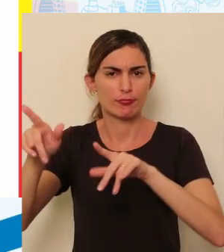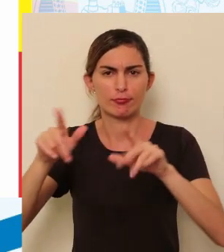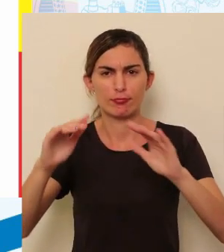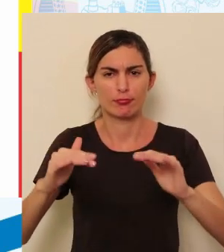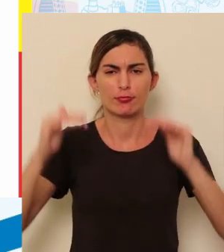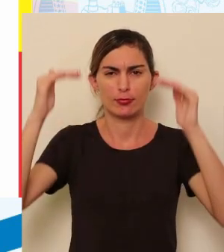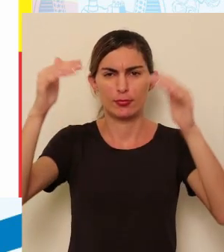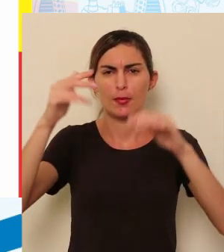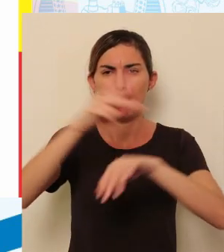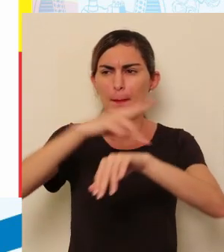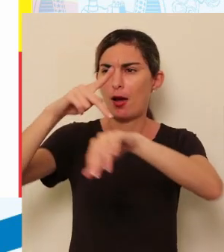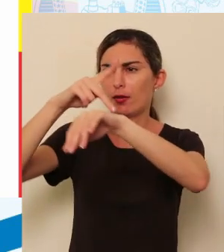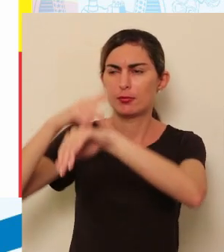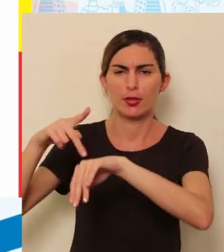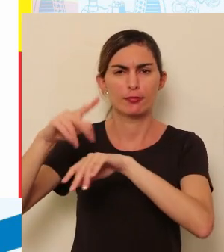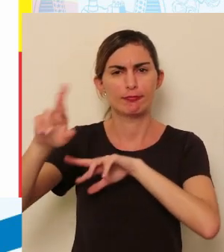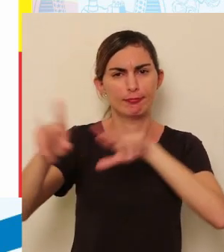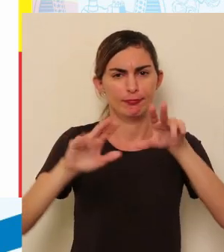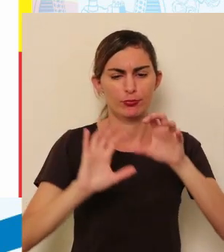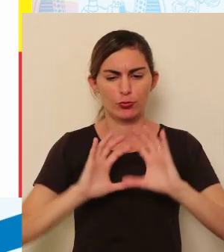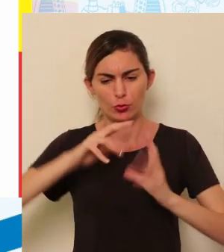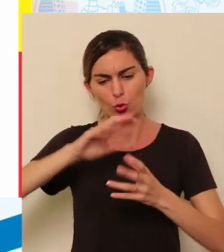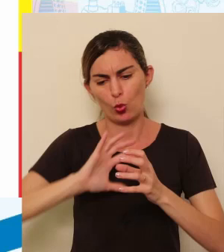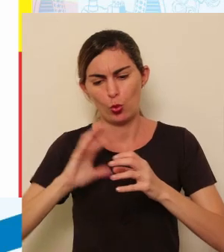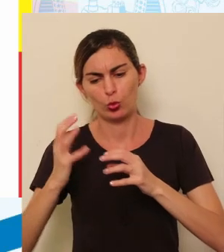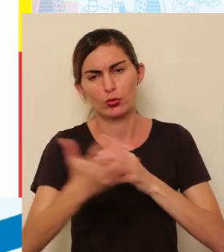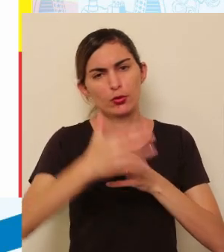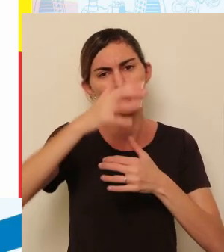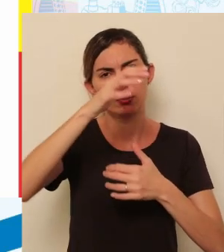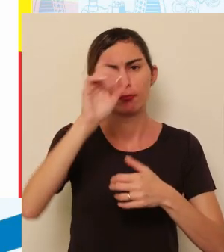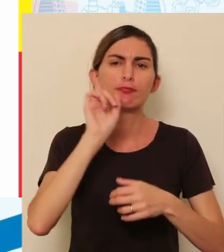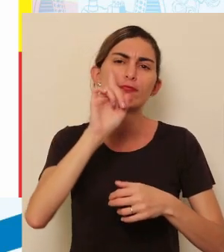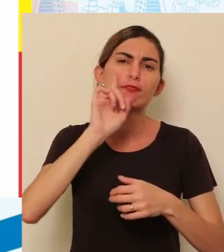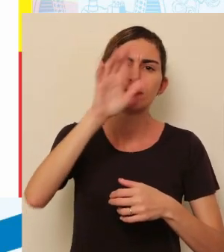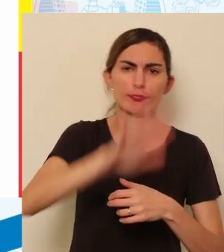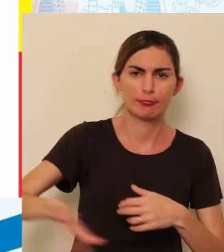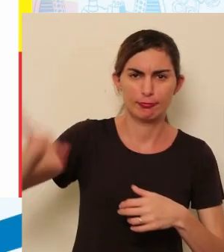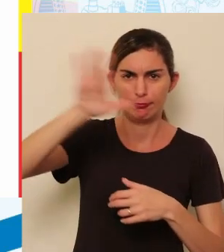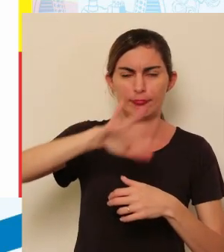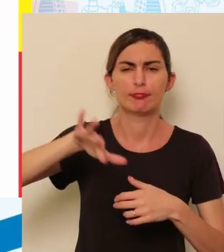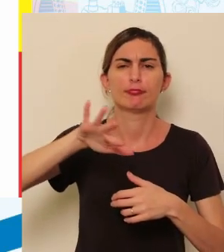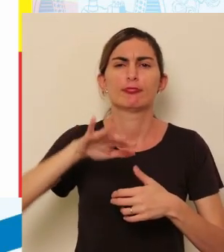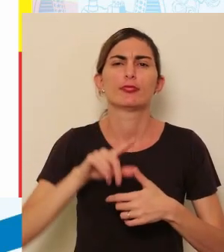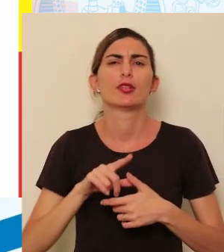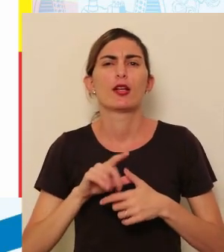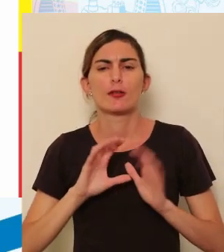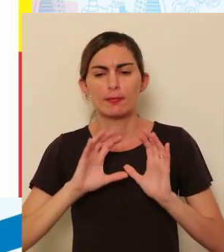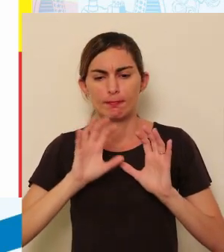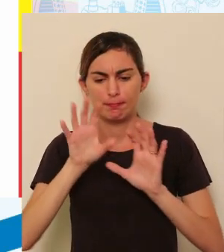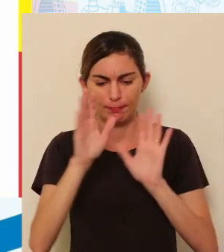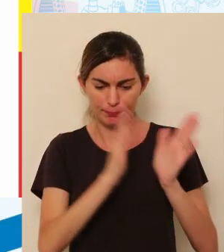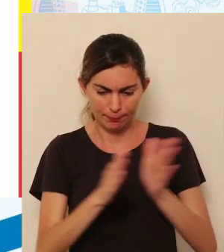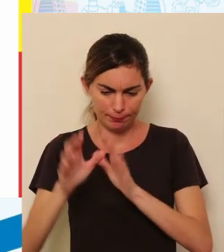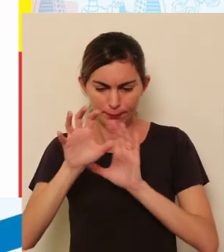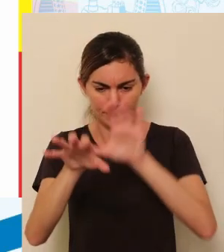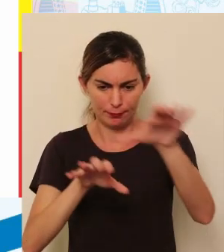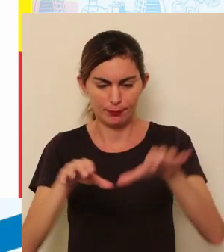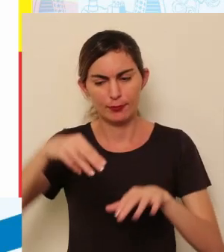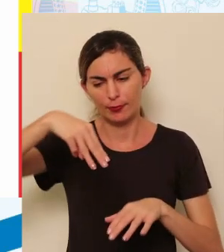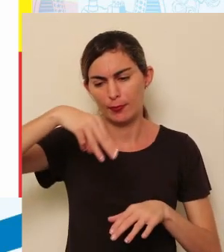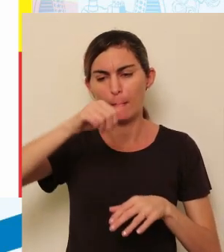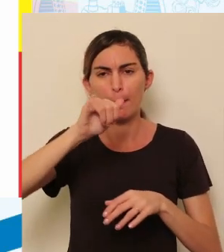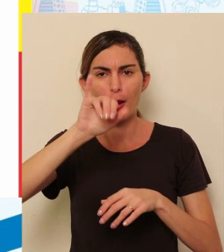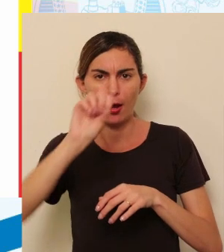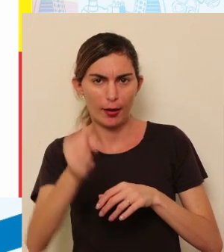dos demais impérios consolidados ao longo do continente americano. Organizando-se de forma descentralizada, os